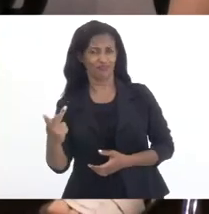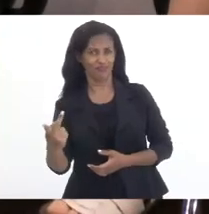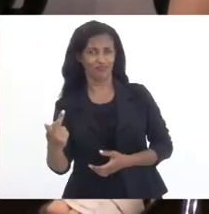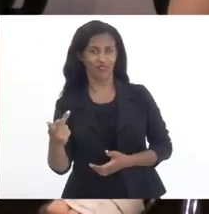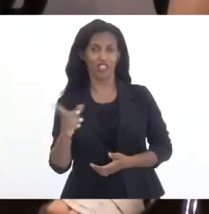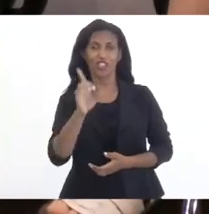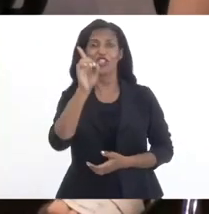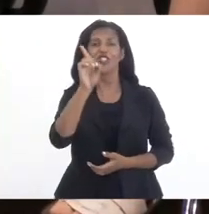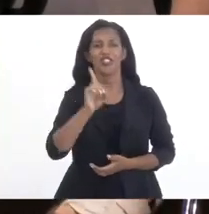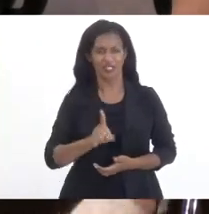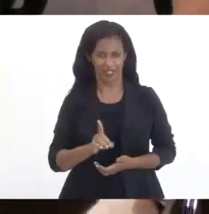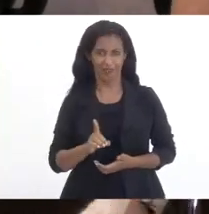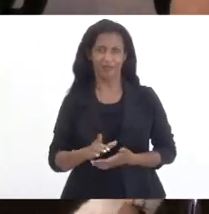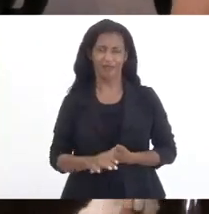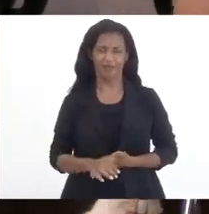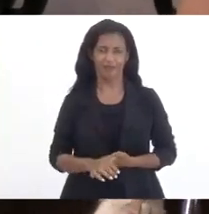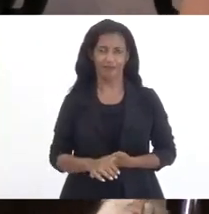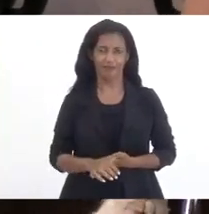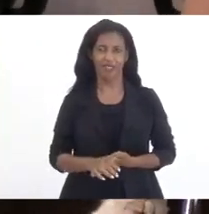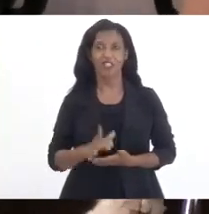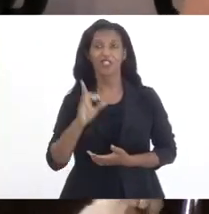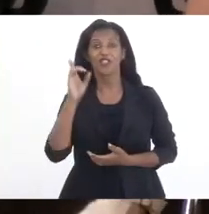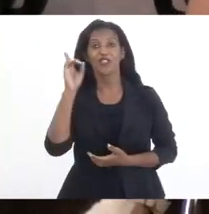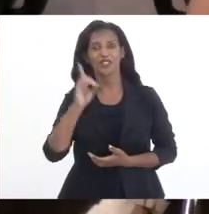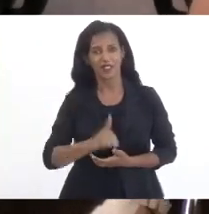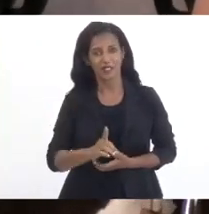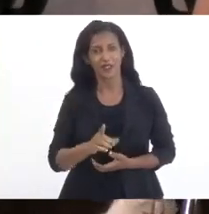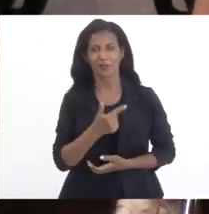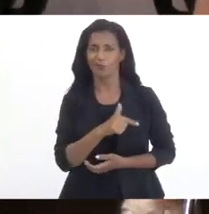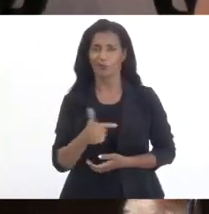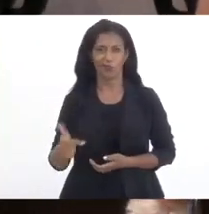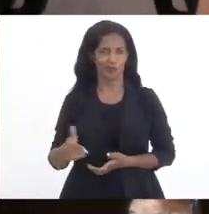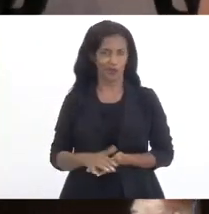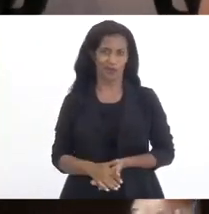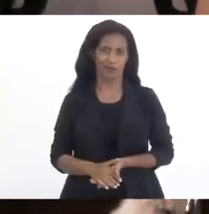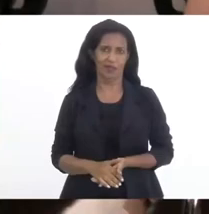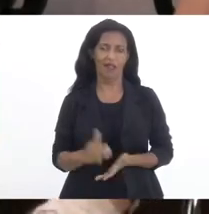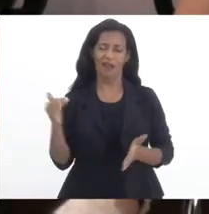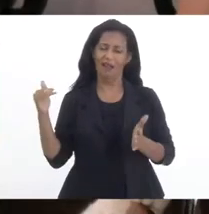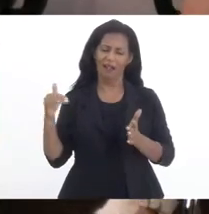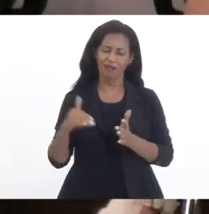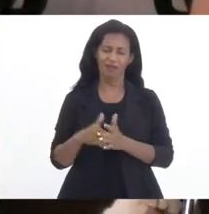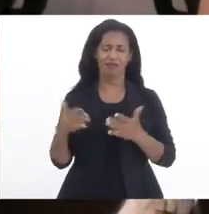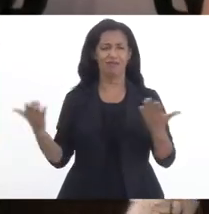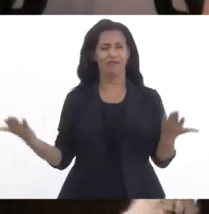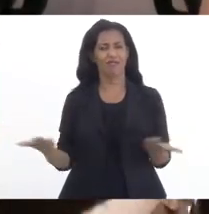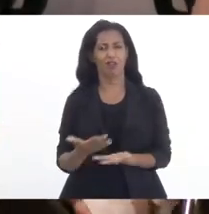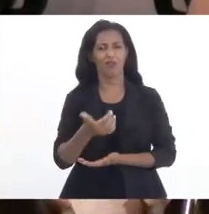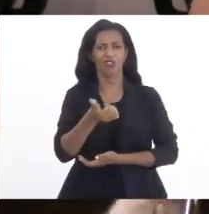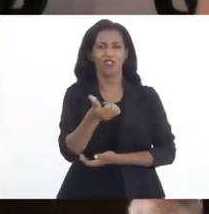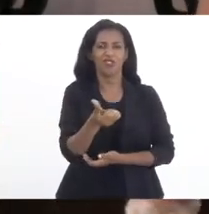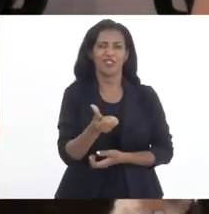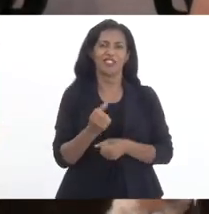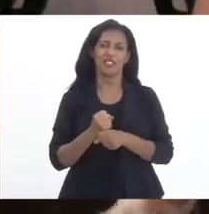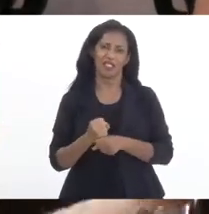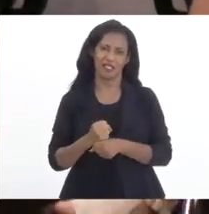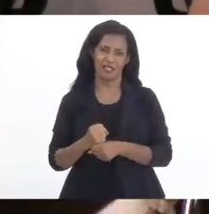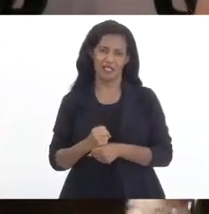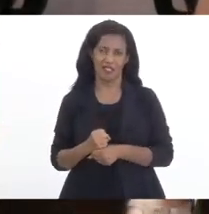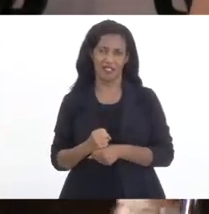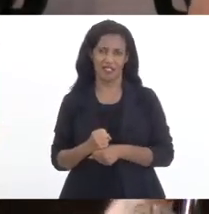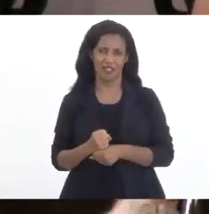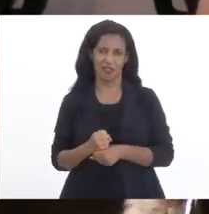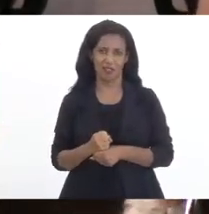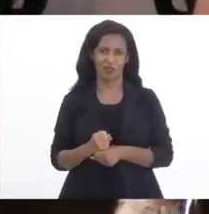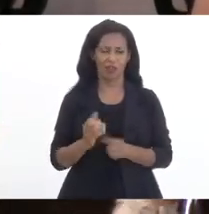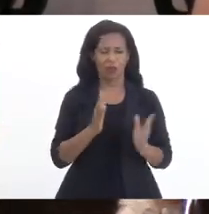de direitos. E de direitos. E até hoje, nesses 16 anos, né,